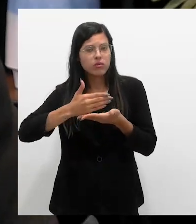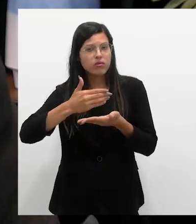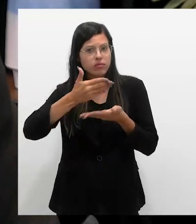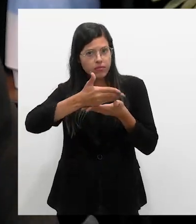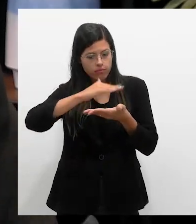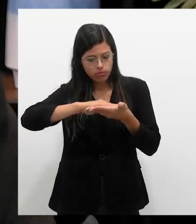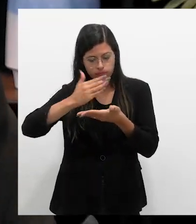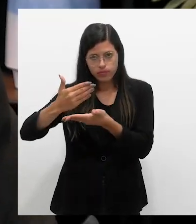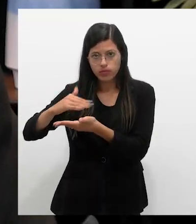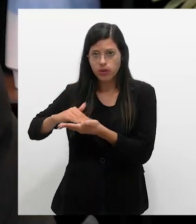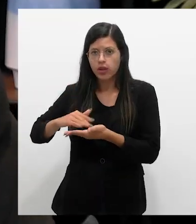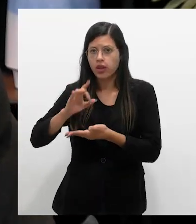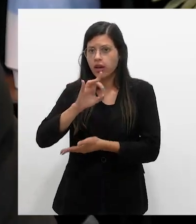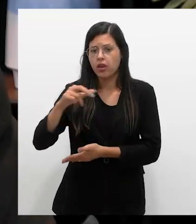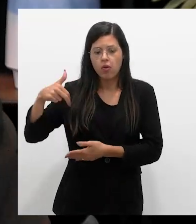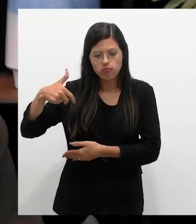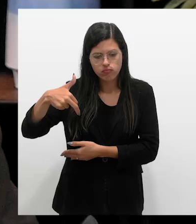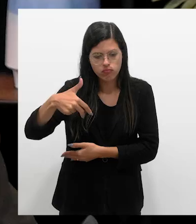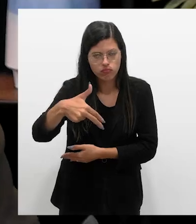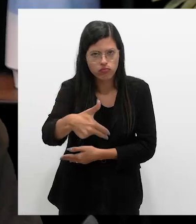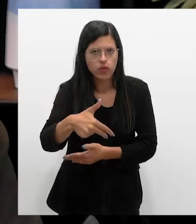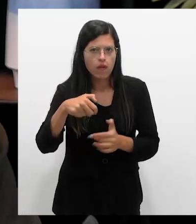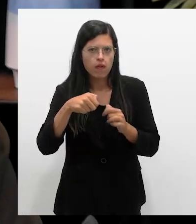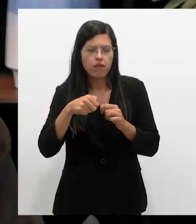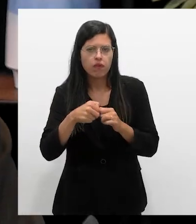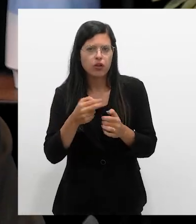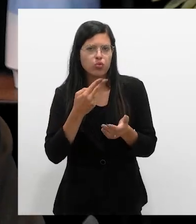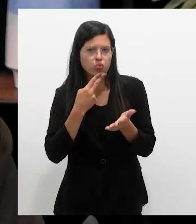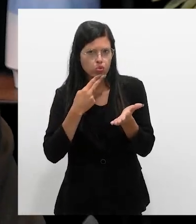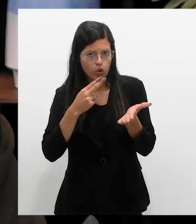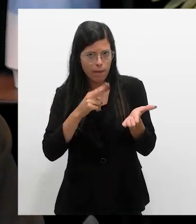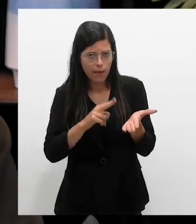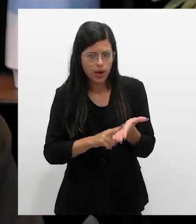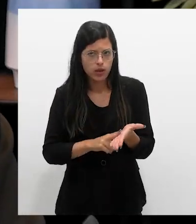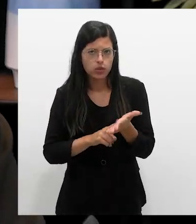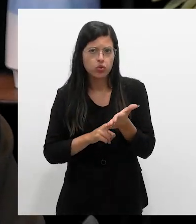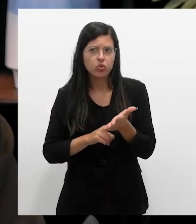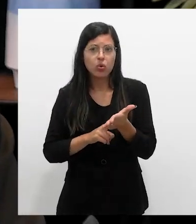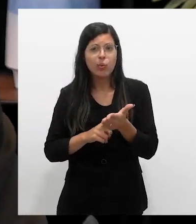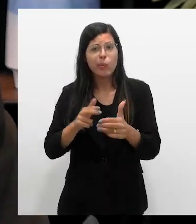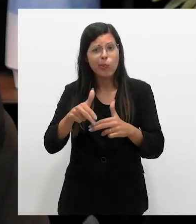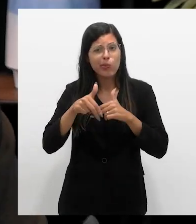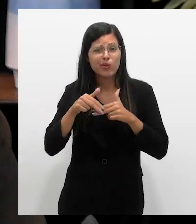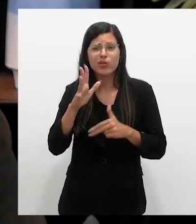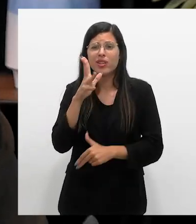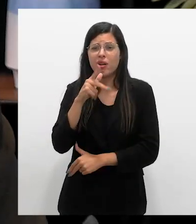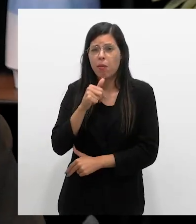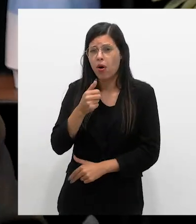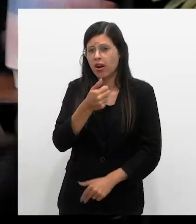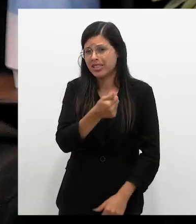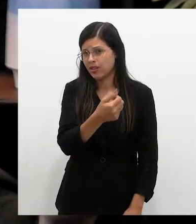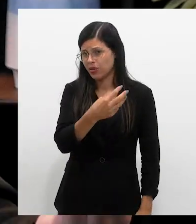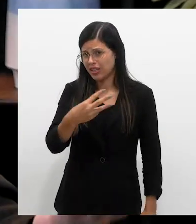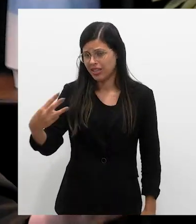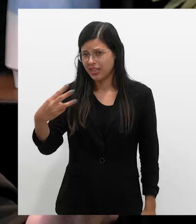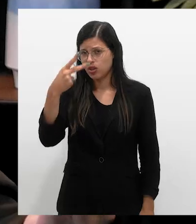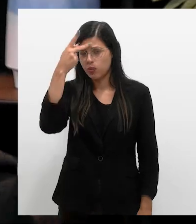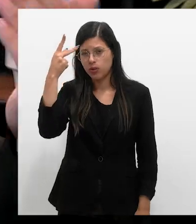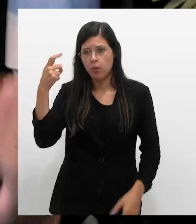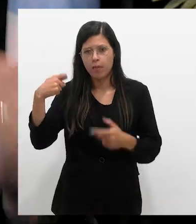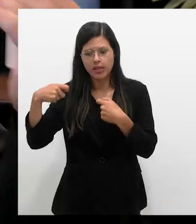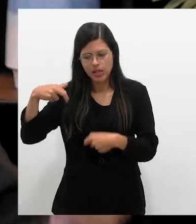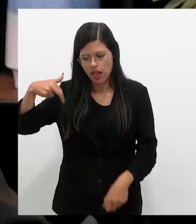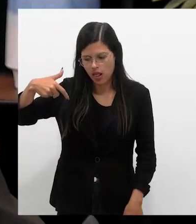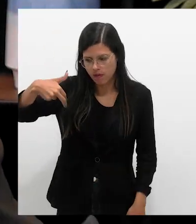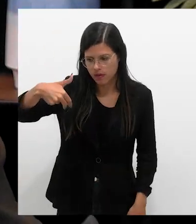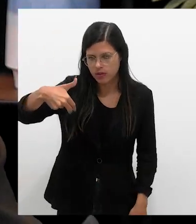do altar, deposita numa urna que está em cima do altar o seu voto. Né? Faz um pequeno juramento antes de depositar o voto. Por isso que demora.